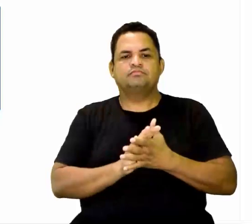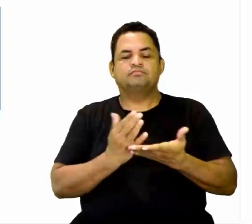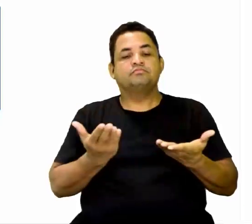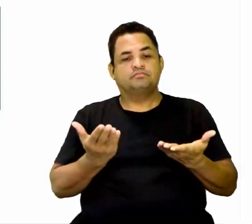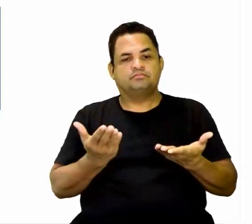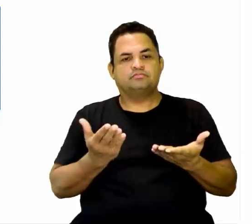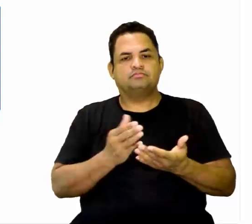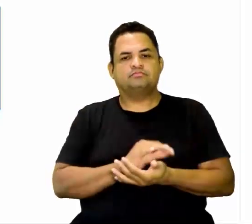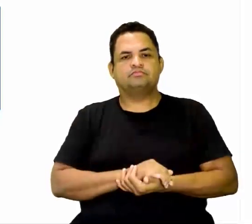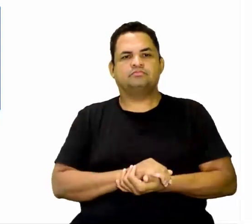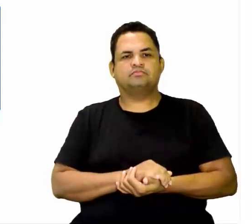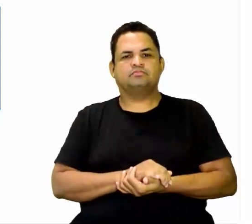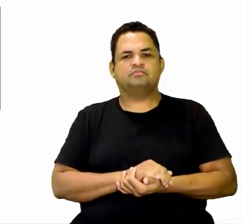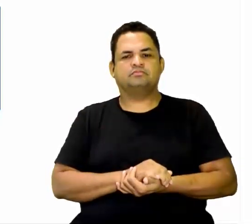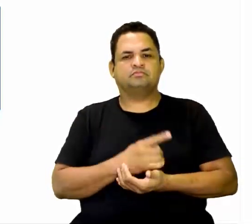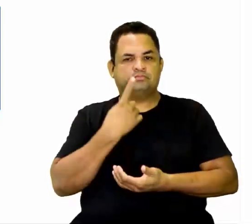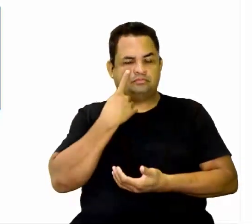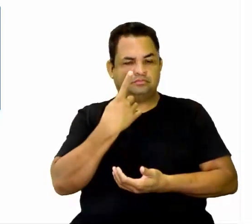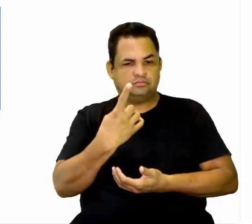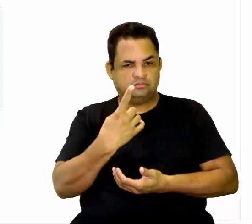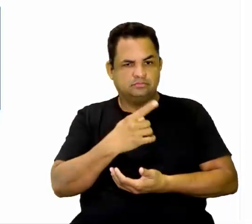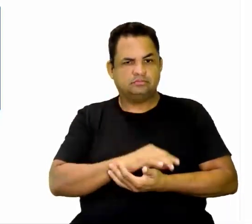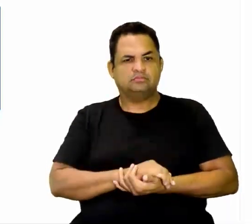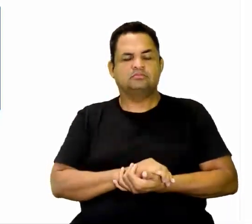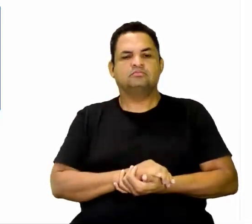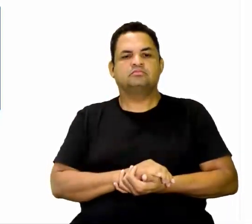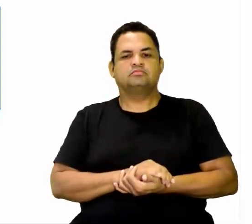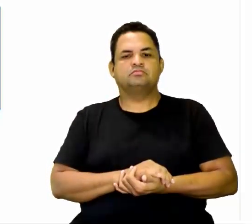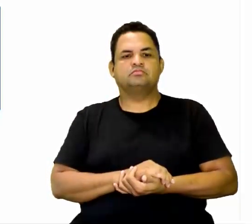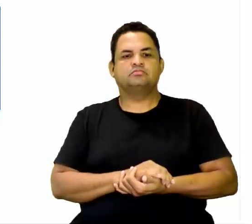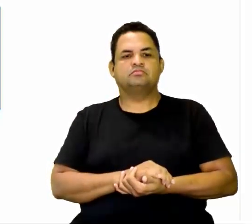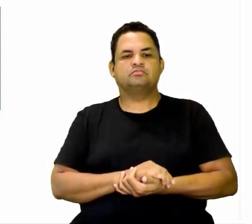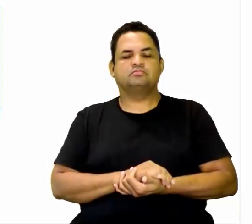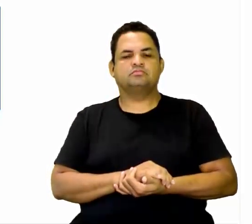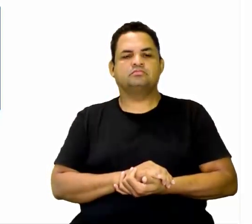assim, vejamos o seguinte, olha só.